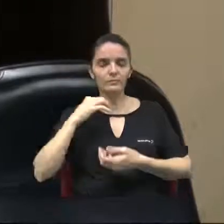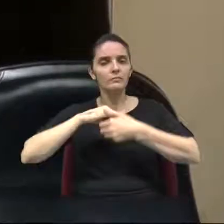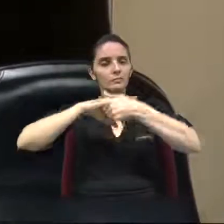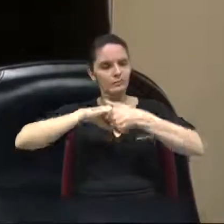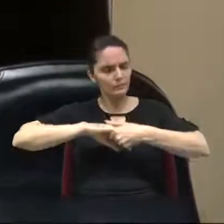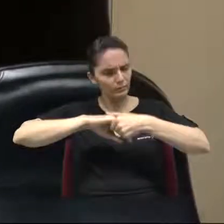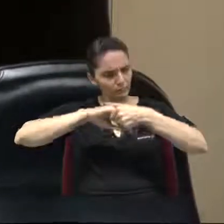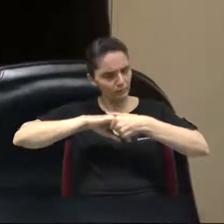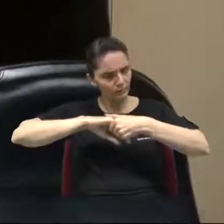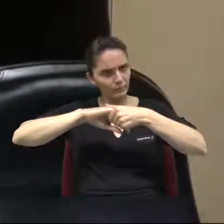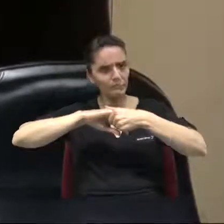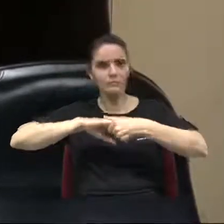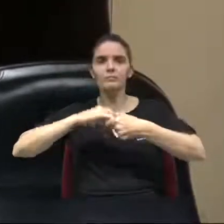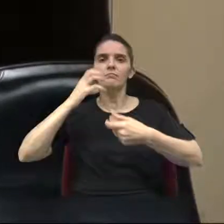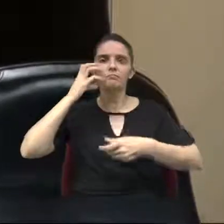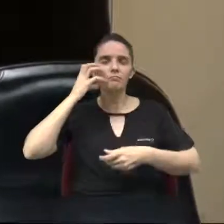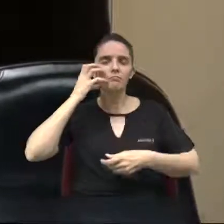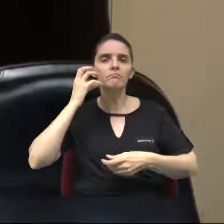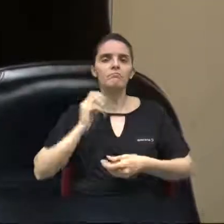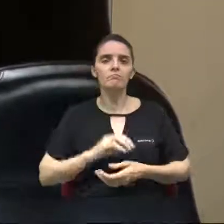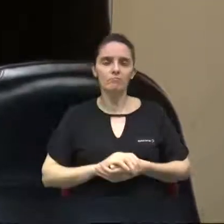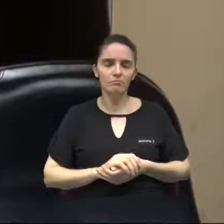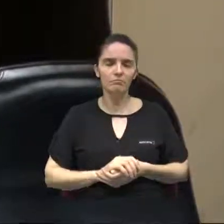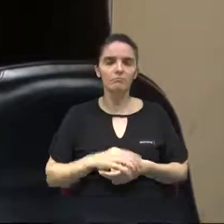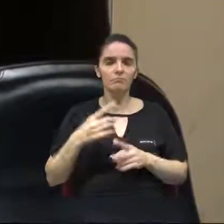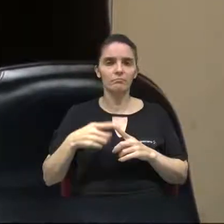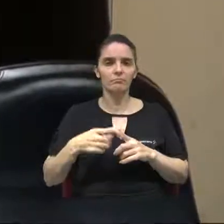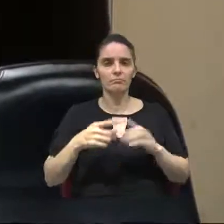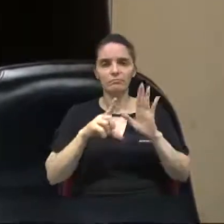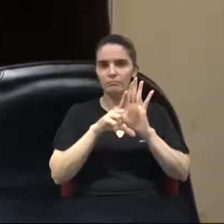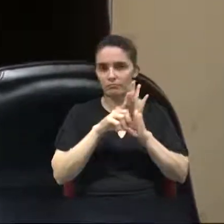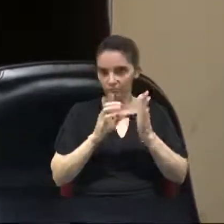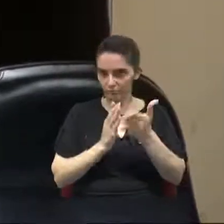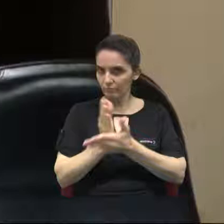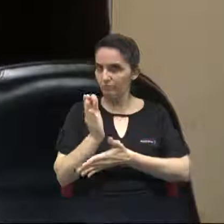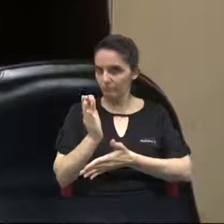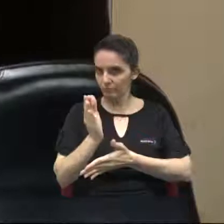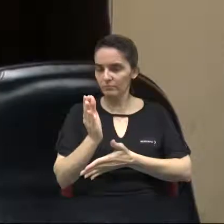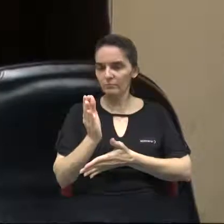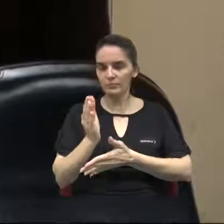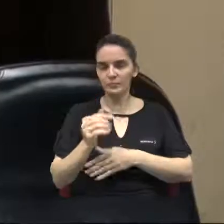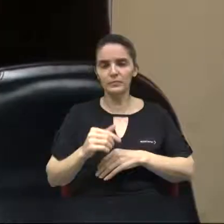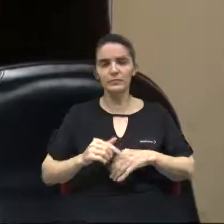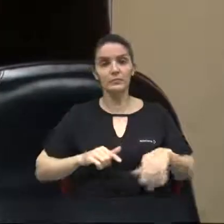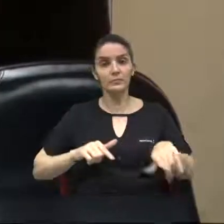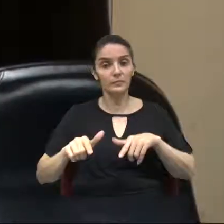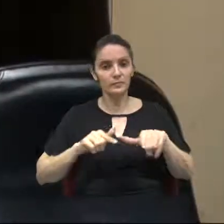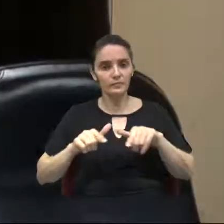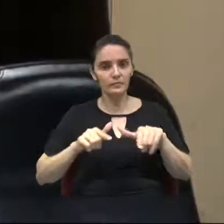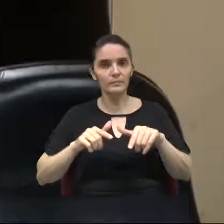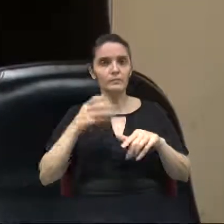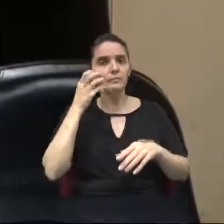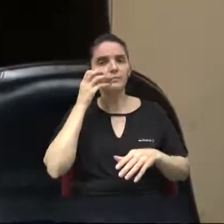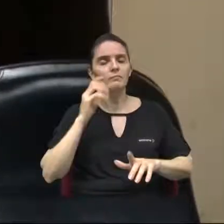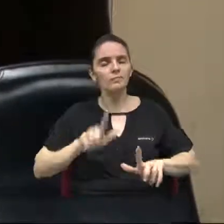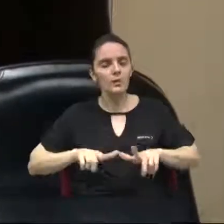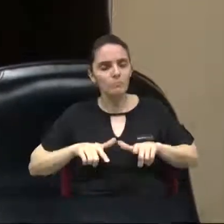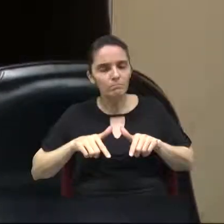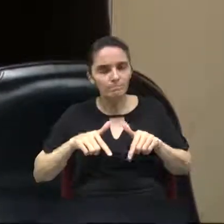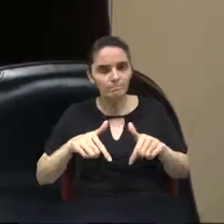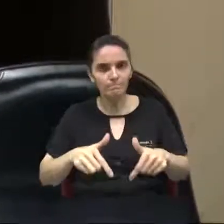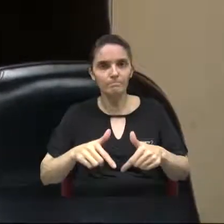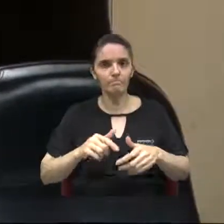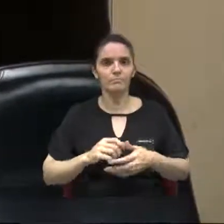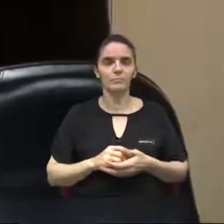que o senhor tem feito em cima dessa lei sua aprovada. É um trabalho que o senhor se empenha. Eu